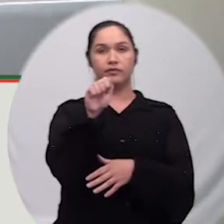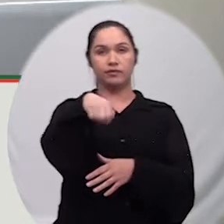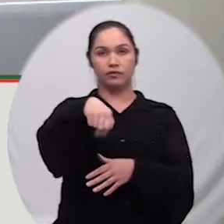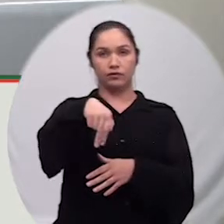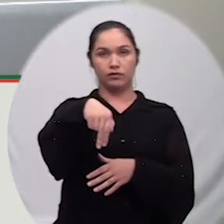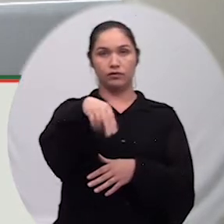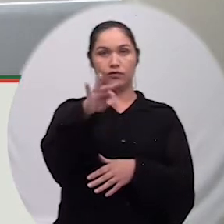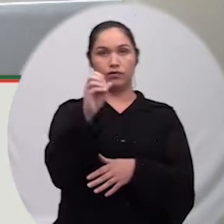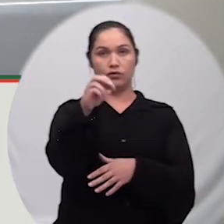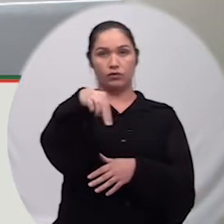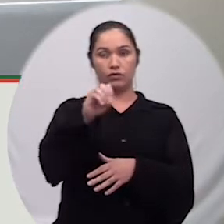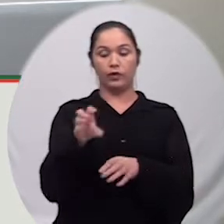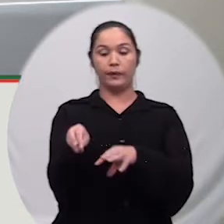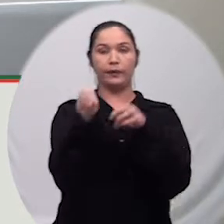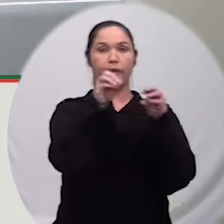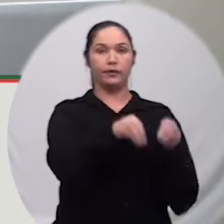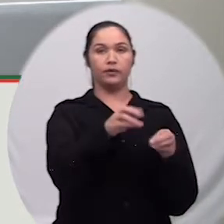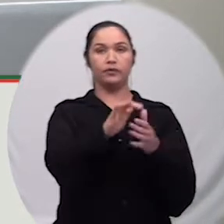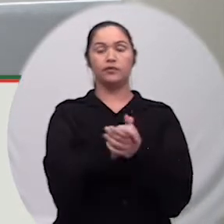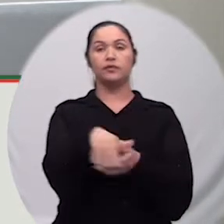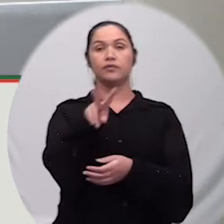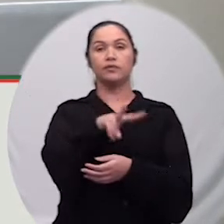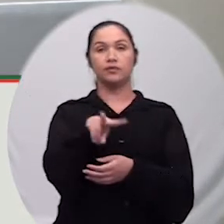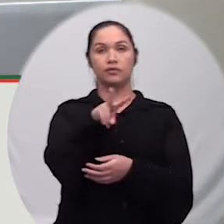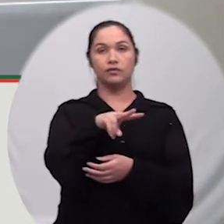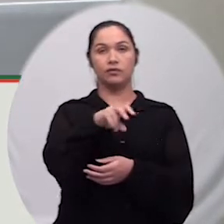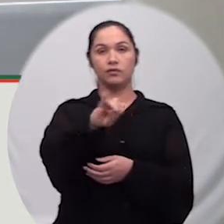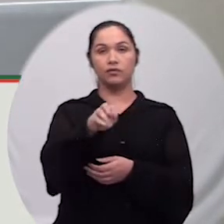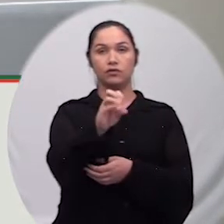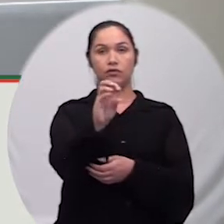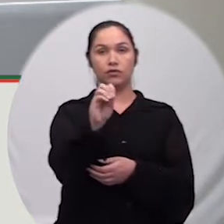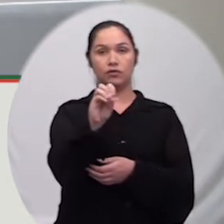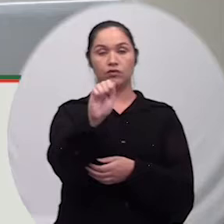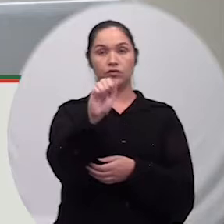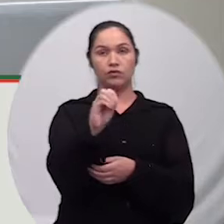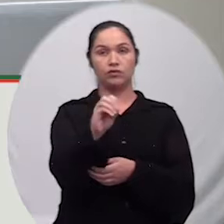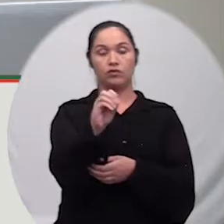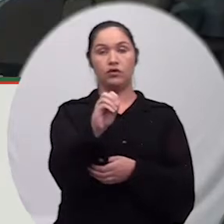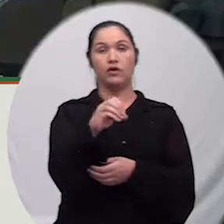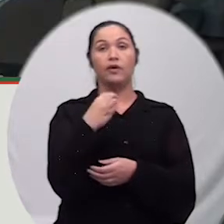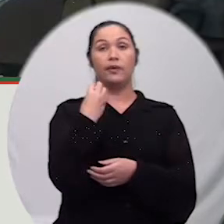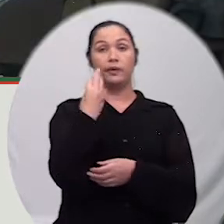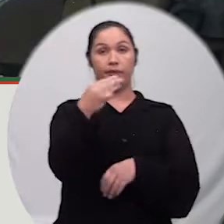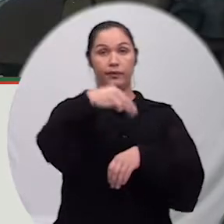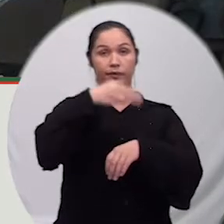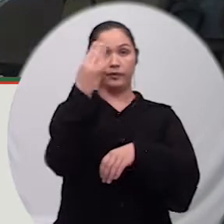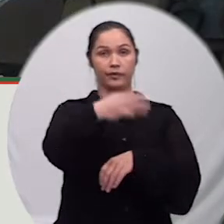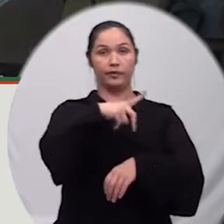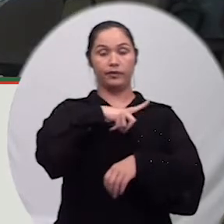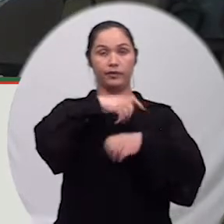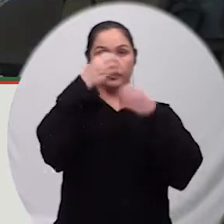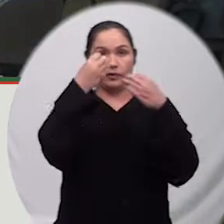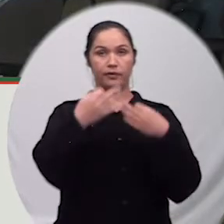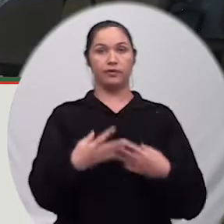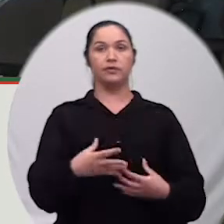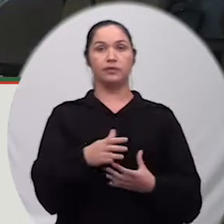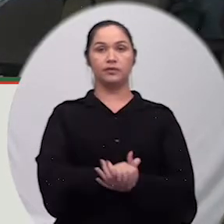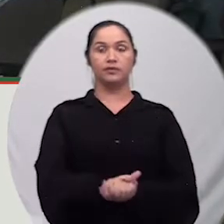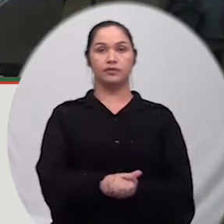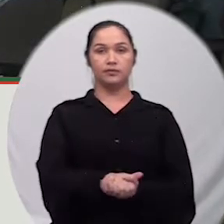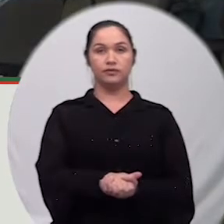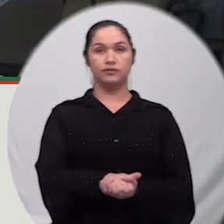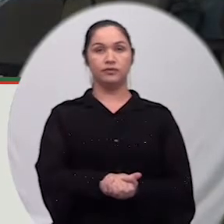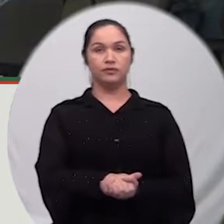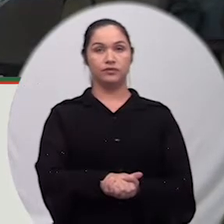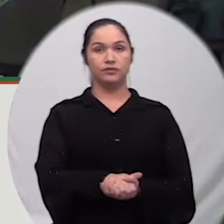Antônio Manuel. Declina do seu tempo. Com a palavra, o vereador João Batista Belloli. Vossa Excelência dispõe de 3 minutos e 30.